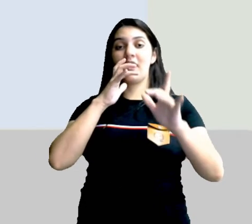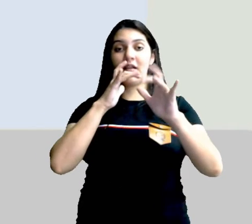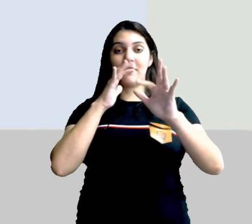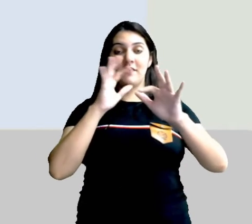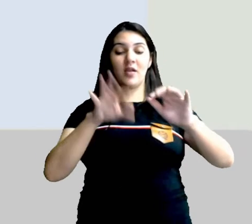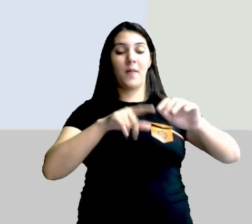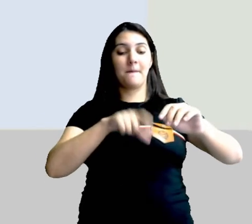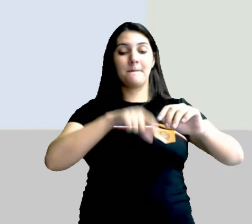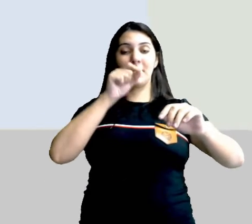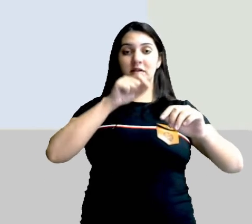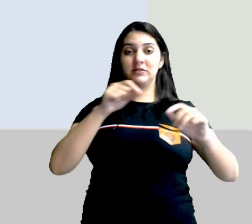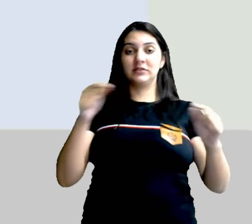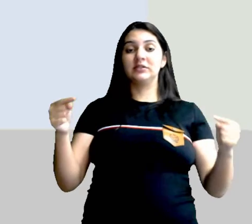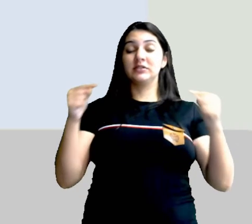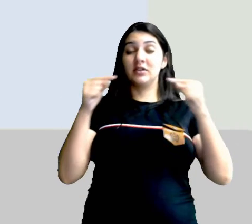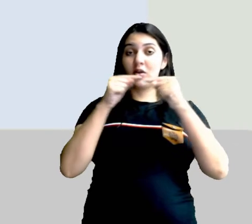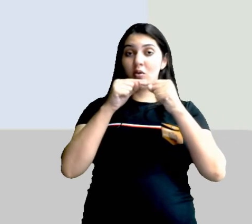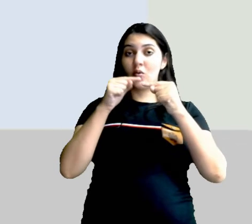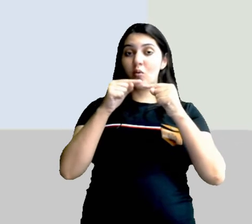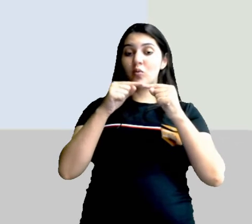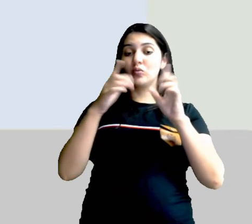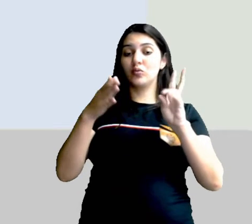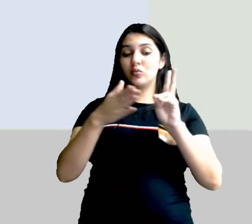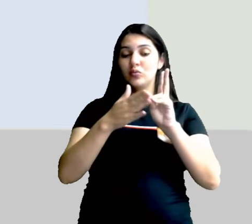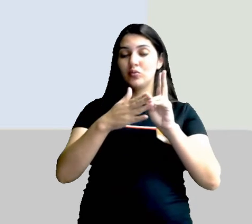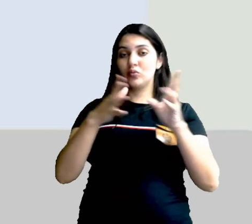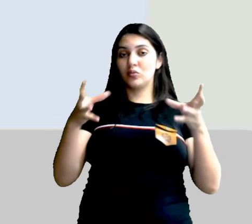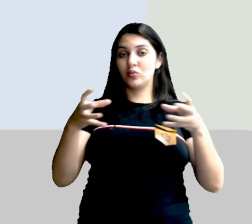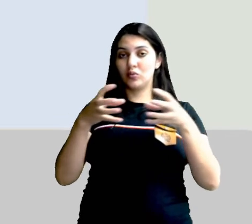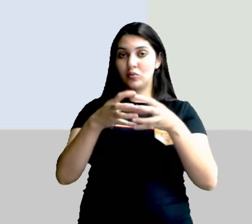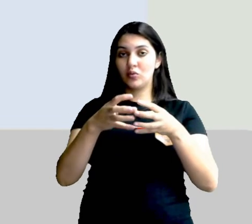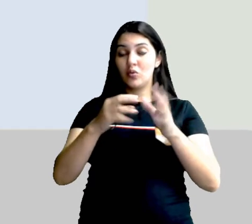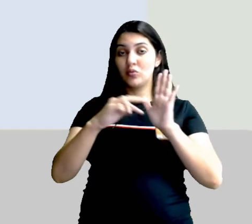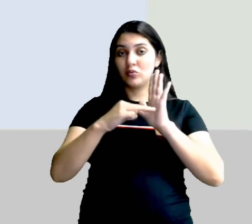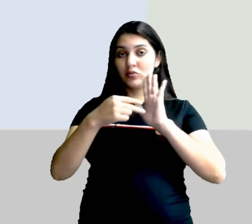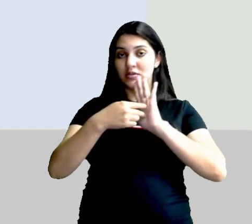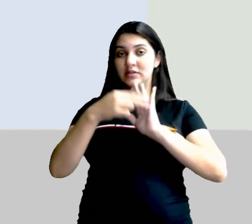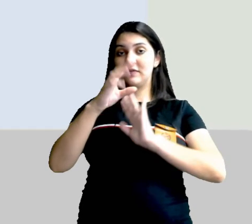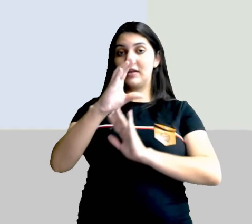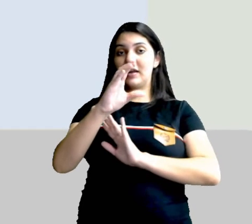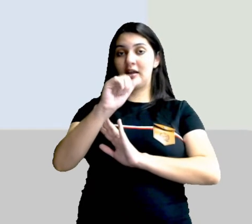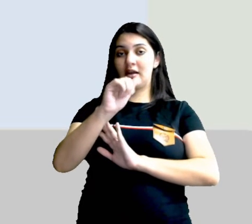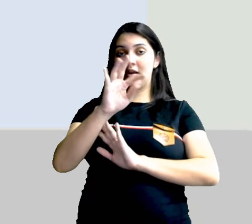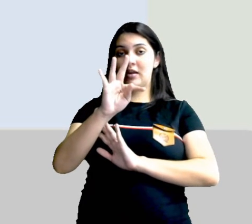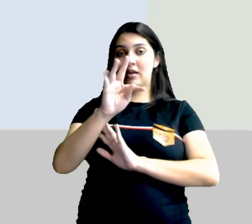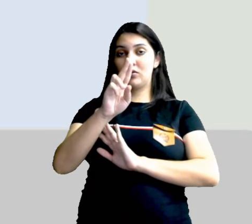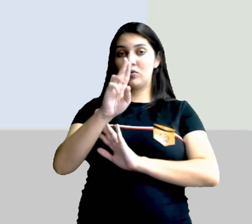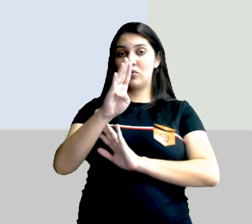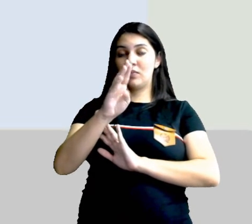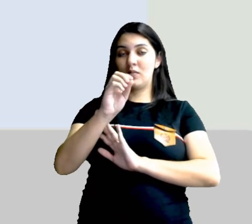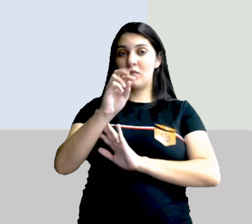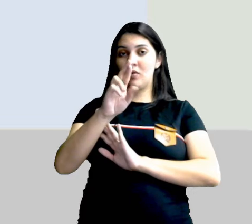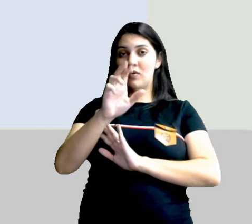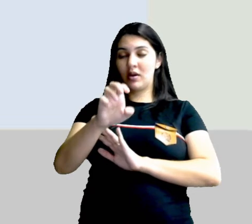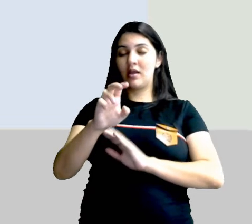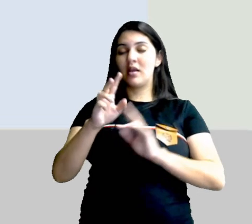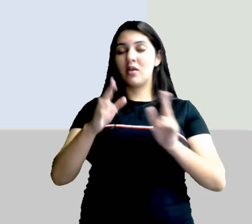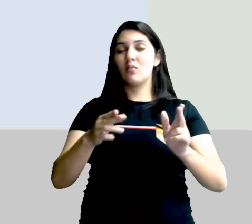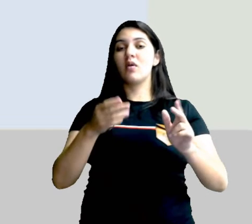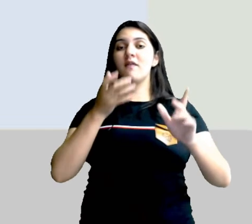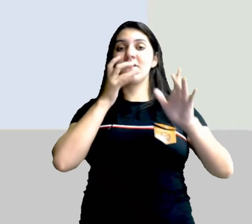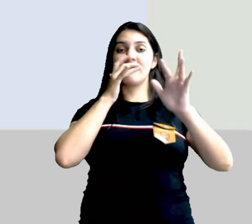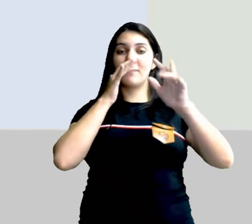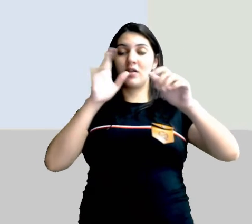mágica. De acordo com a tribo indígena, o significado de Catuboré é flauta mágica.